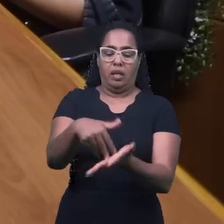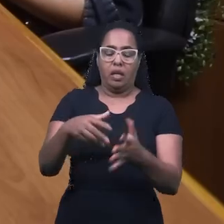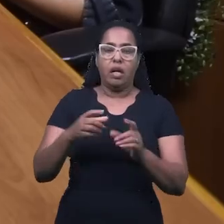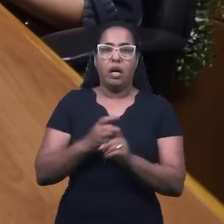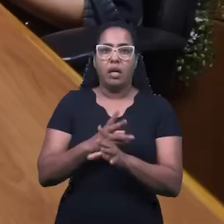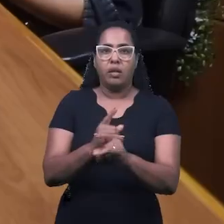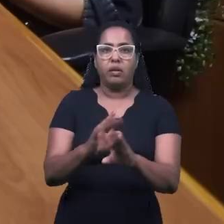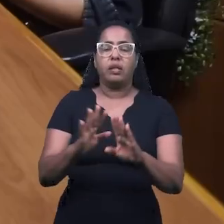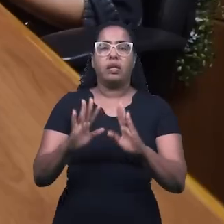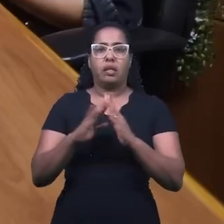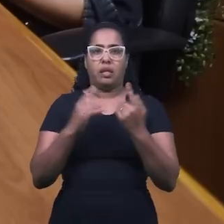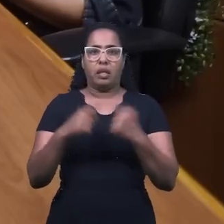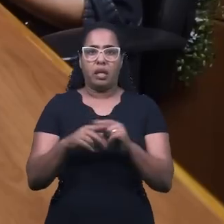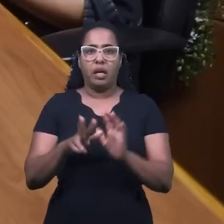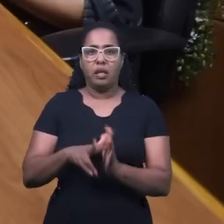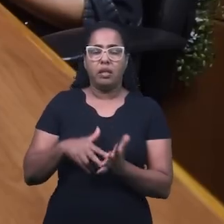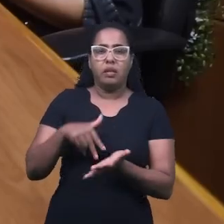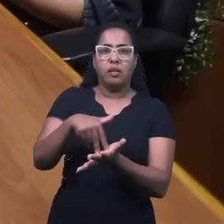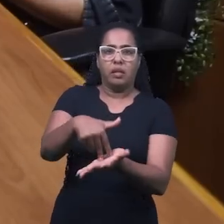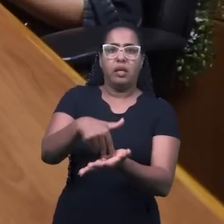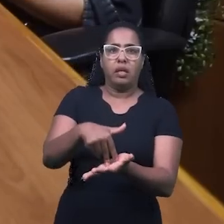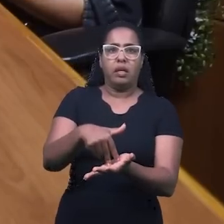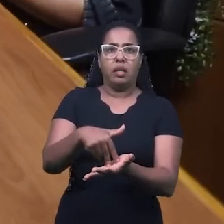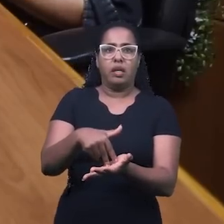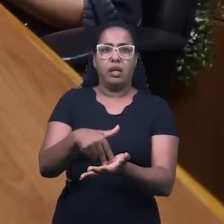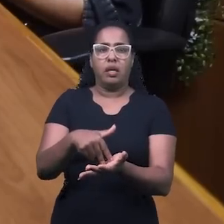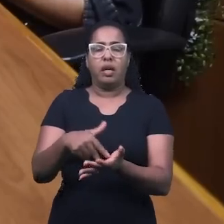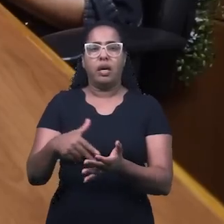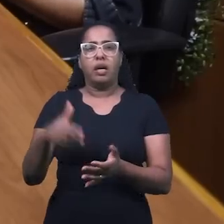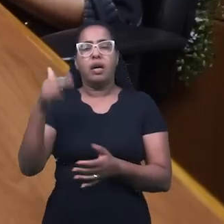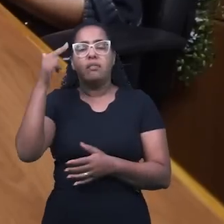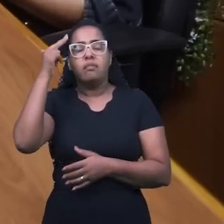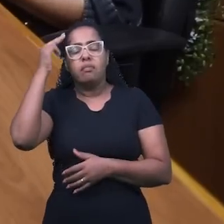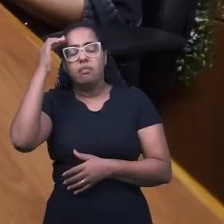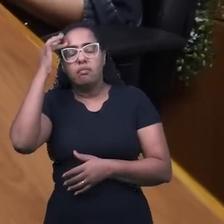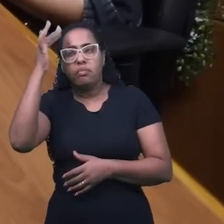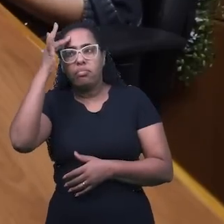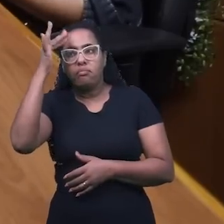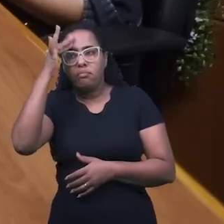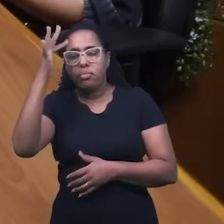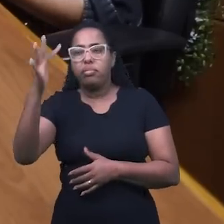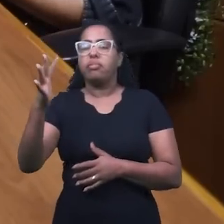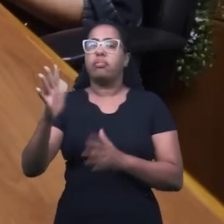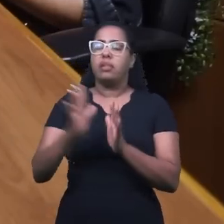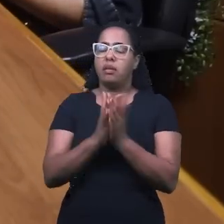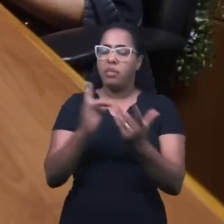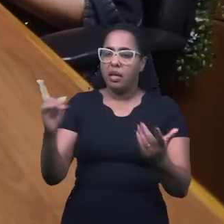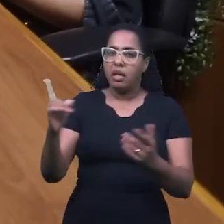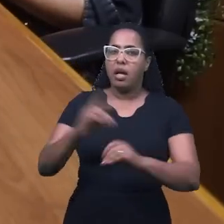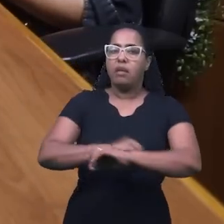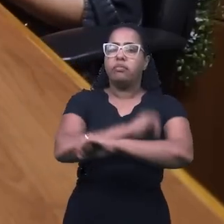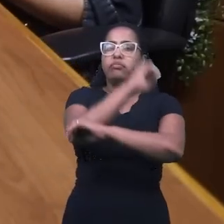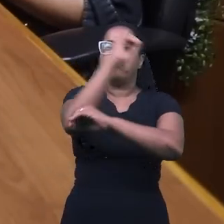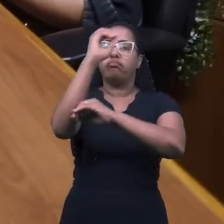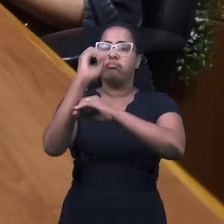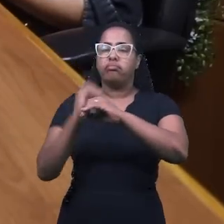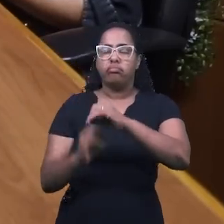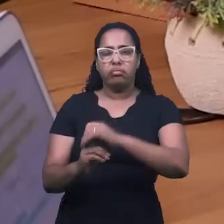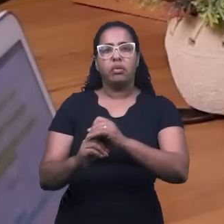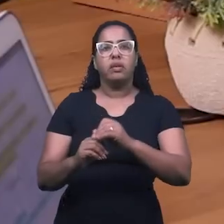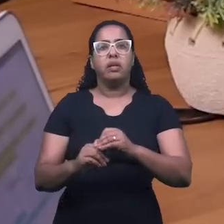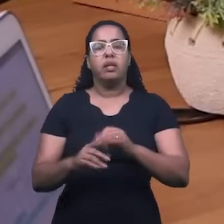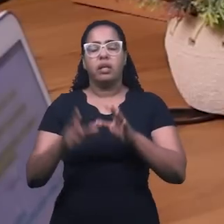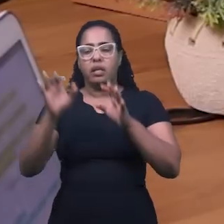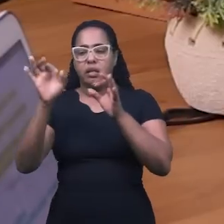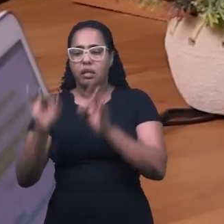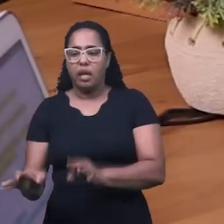Não é? A doutrina dentro da sua casa é que te sustenta. É a meditação na palavra de dia e de